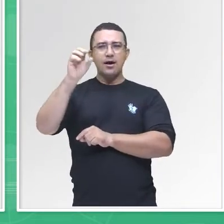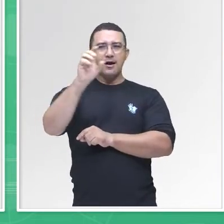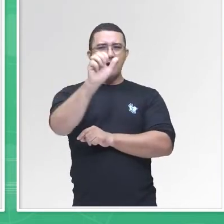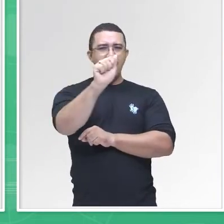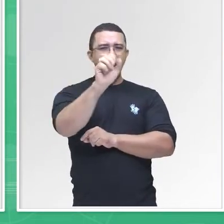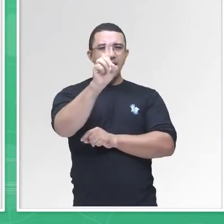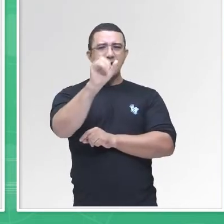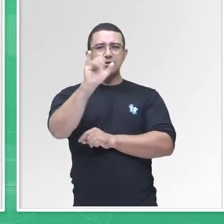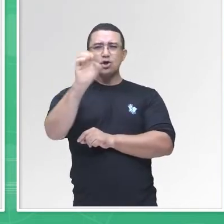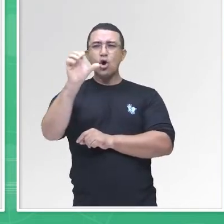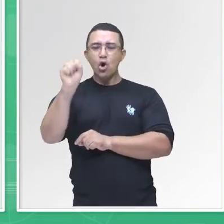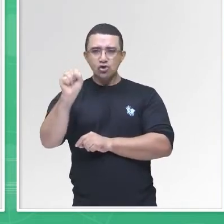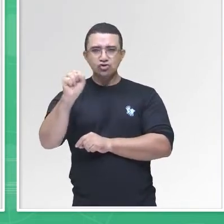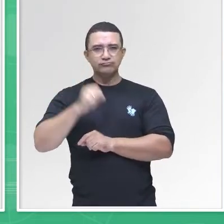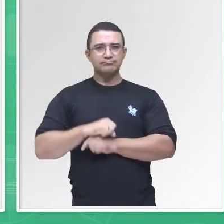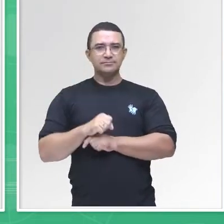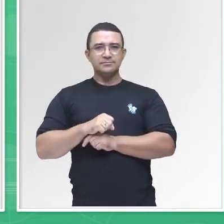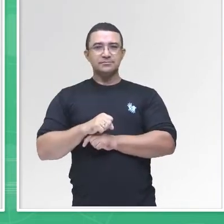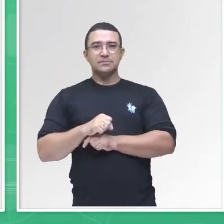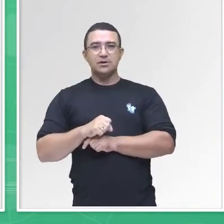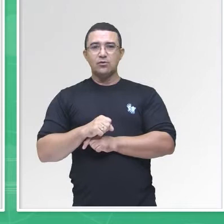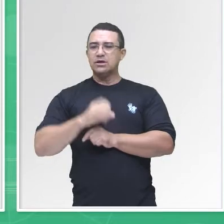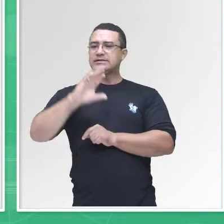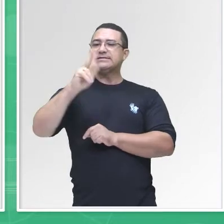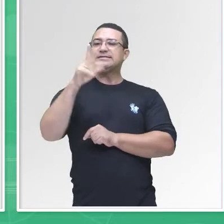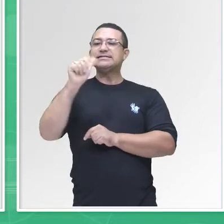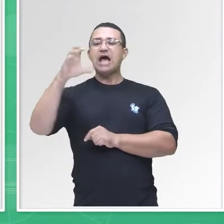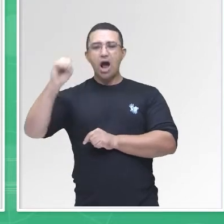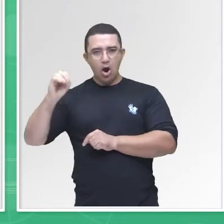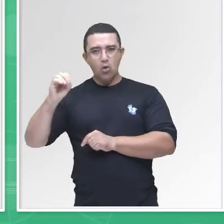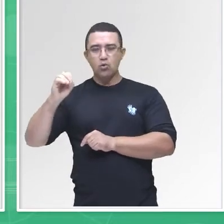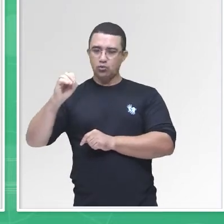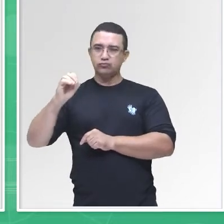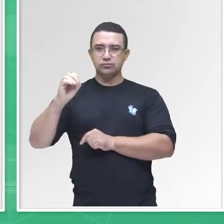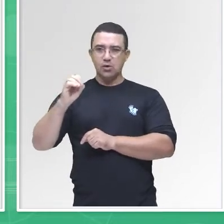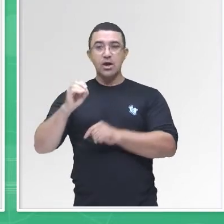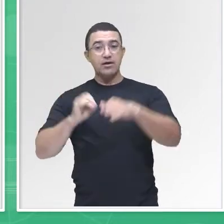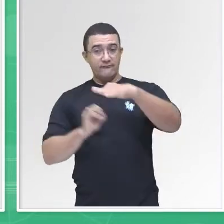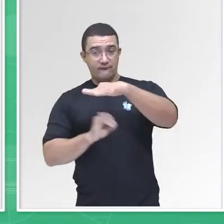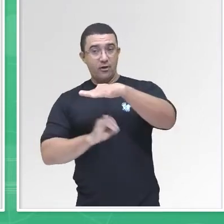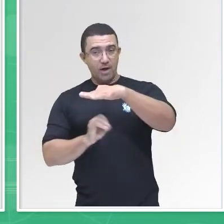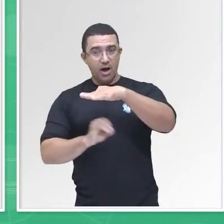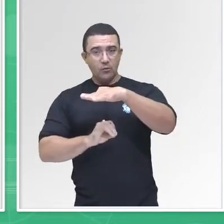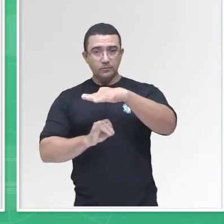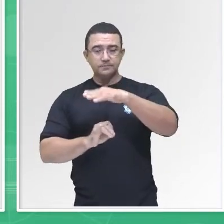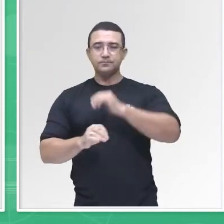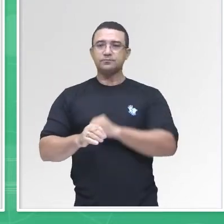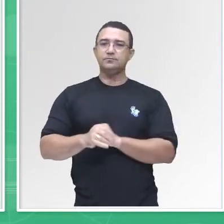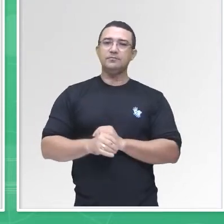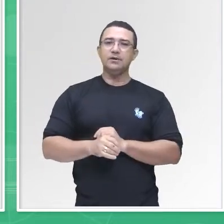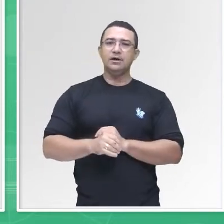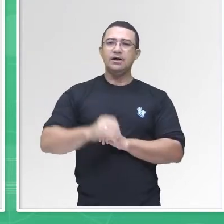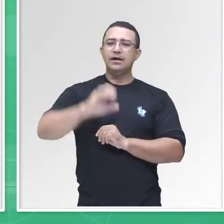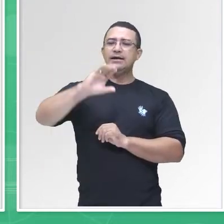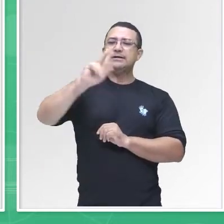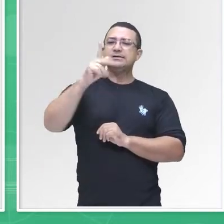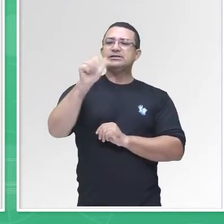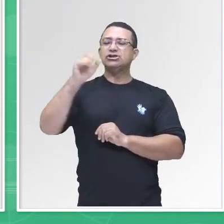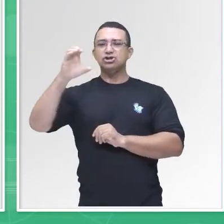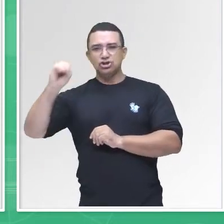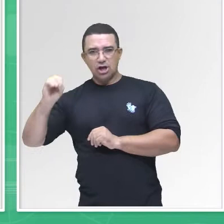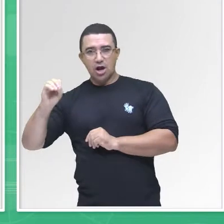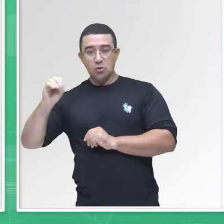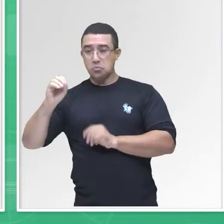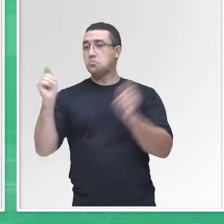essa despedida aqui é bem informal. Tchau. O tchau na língua espanhola pode ser utilizado com o ou pode